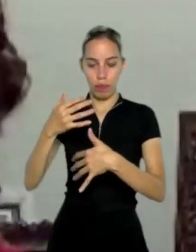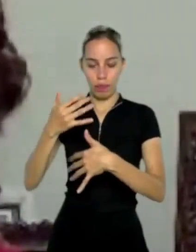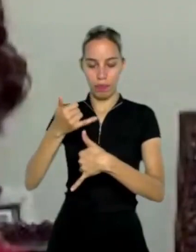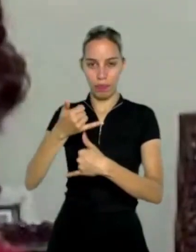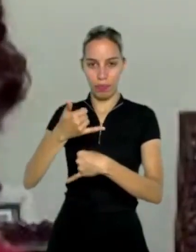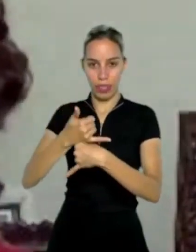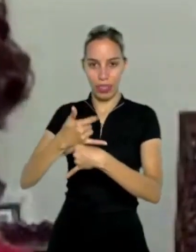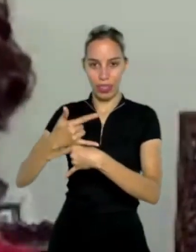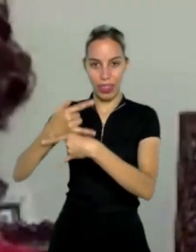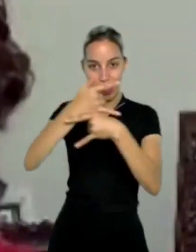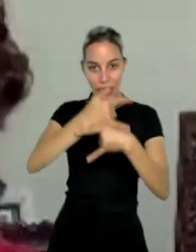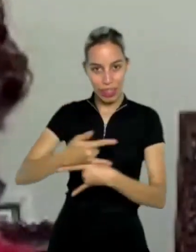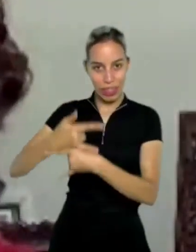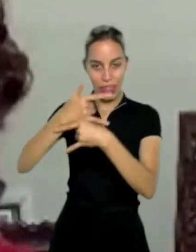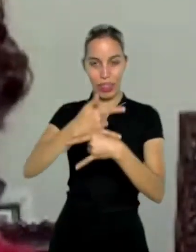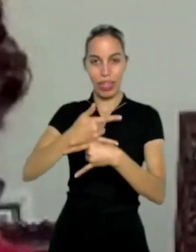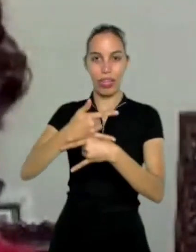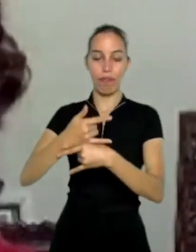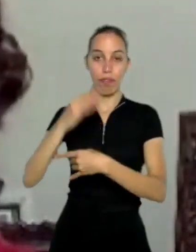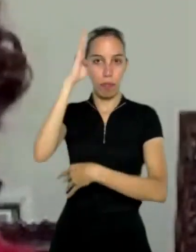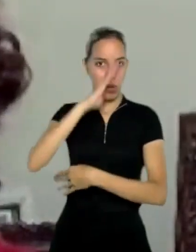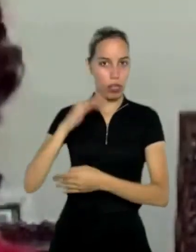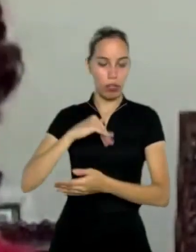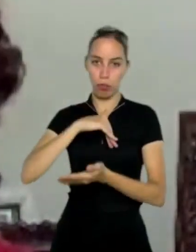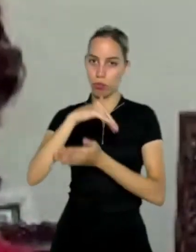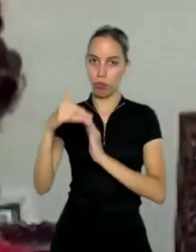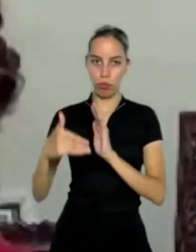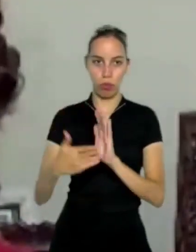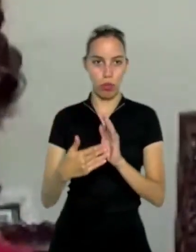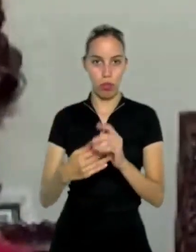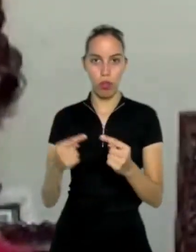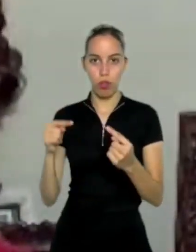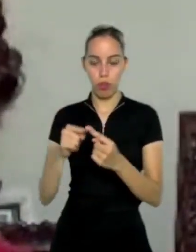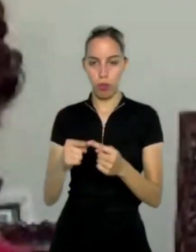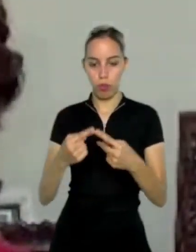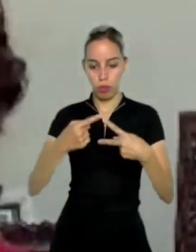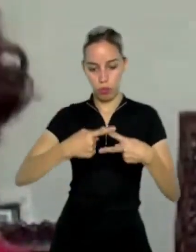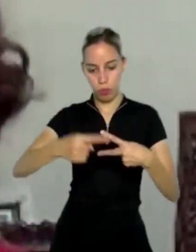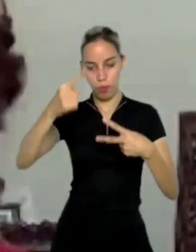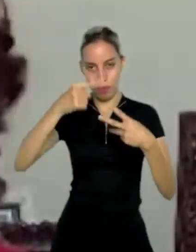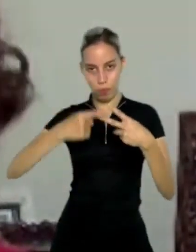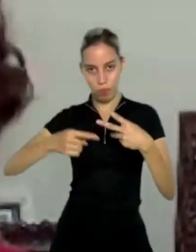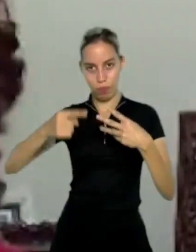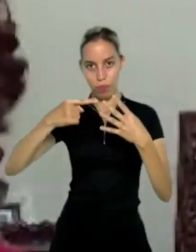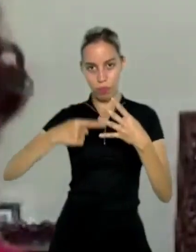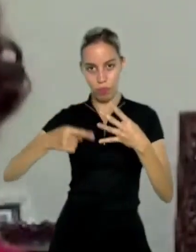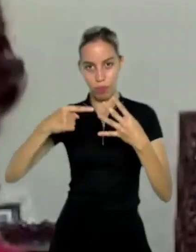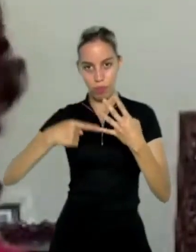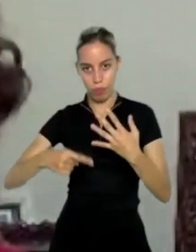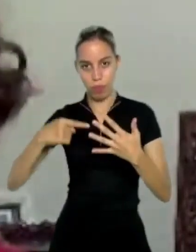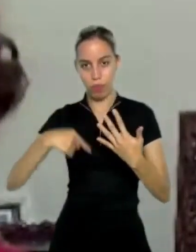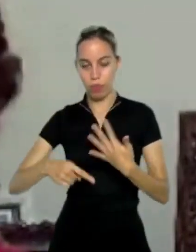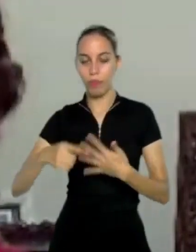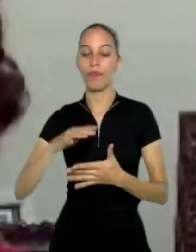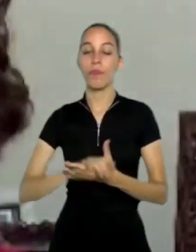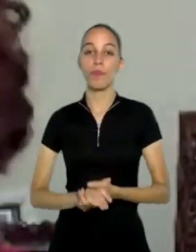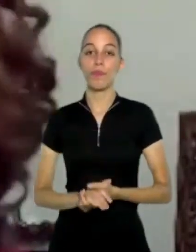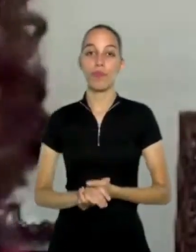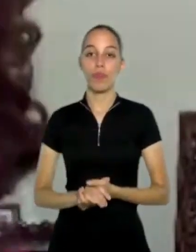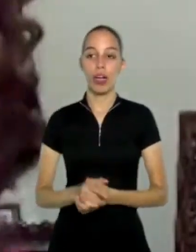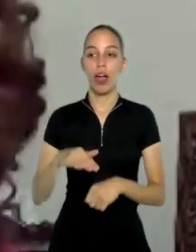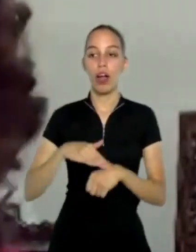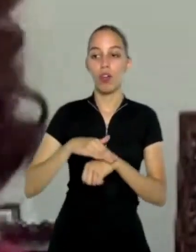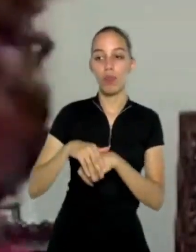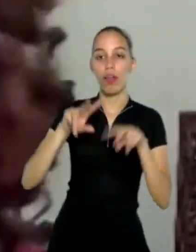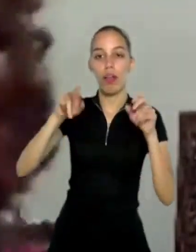país inteiro, uma vez por semana. E aí a gente conversa sobre, né, o lançamento de